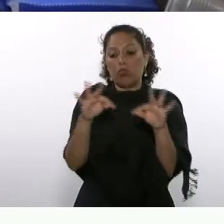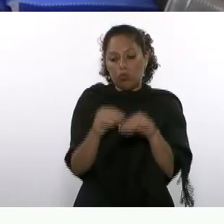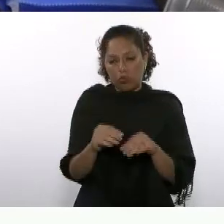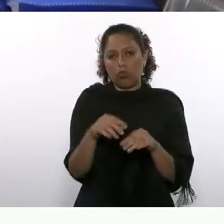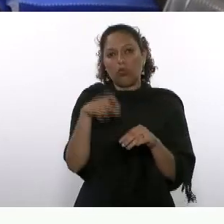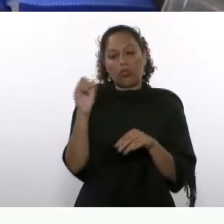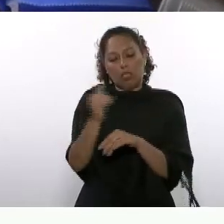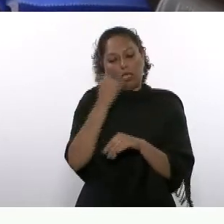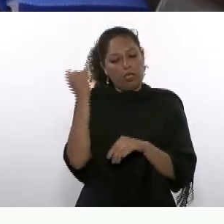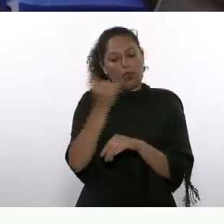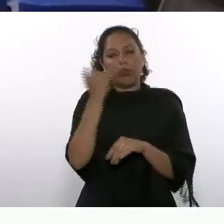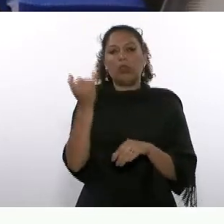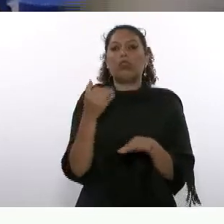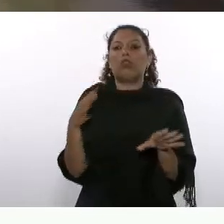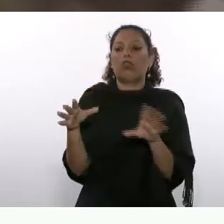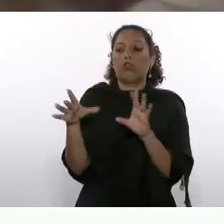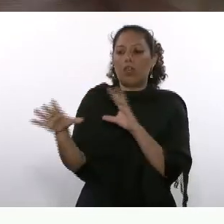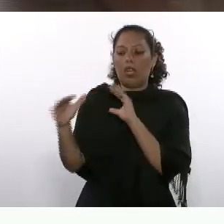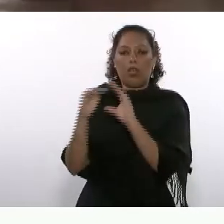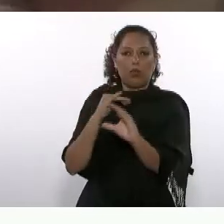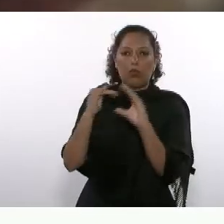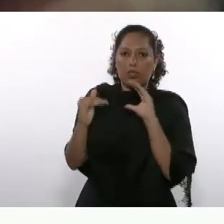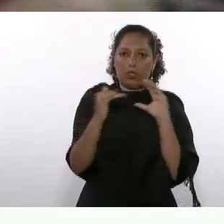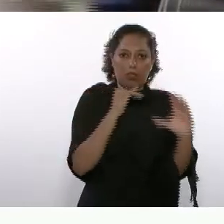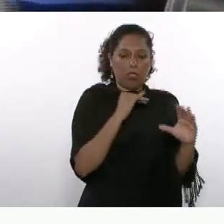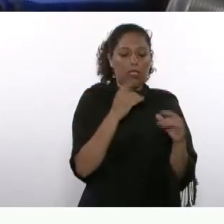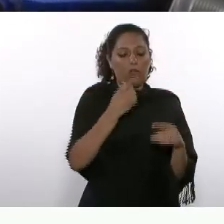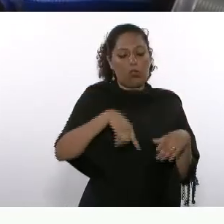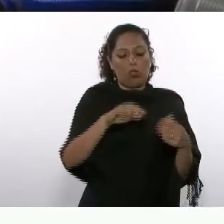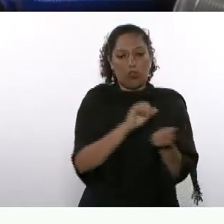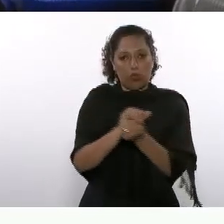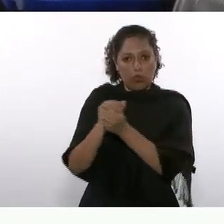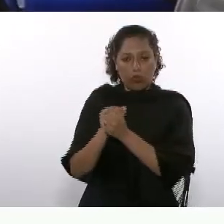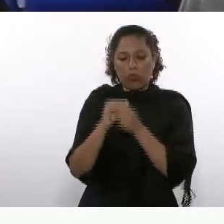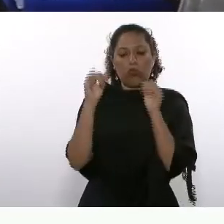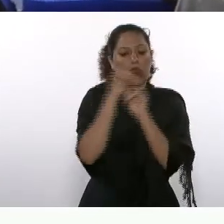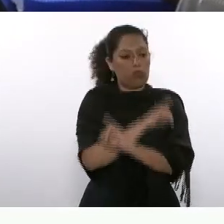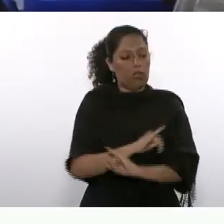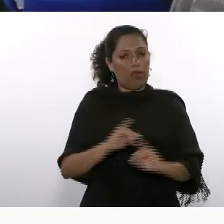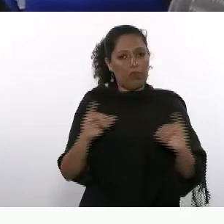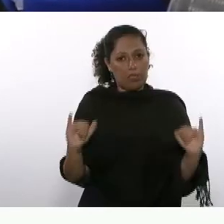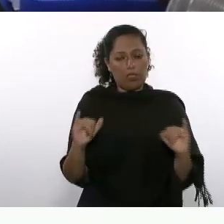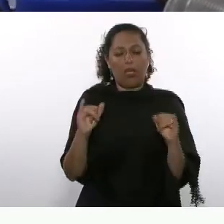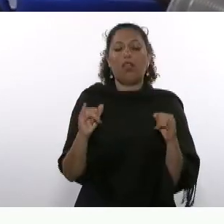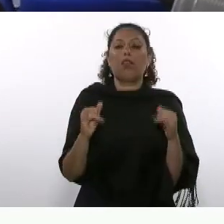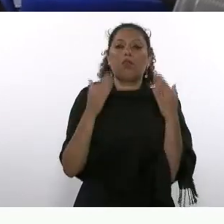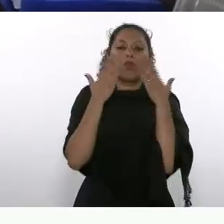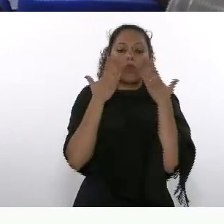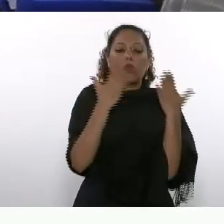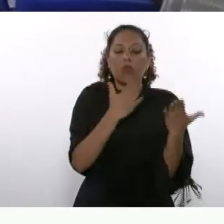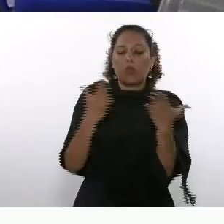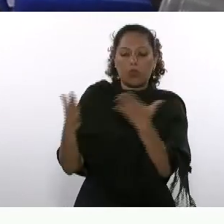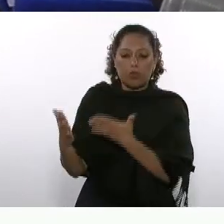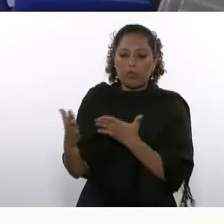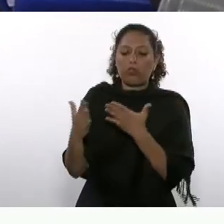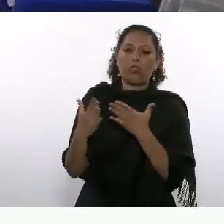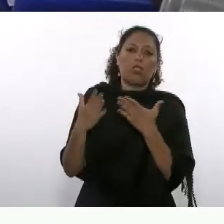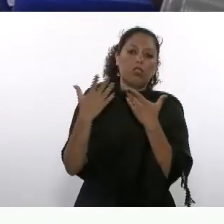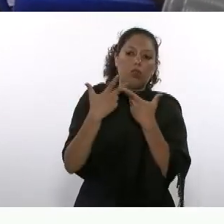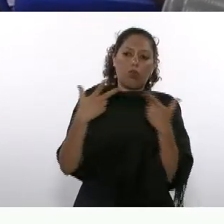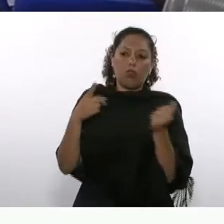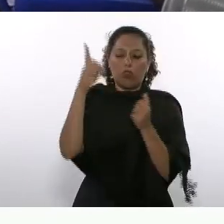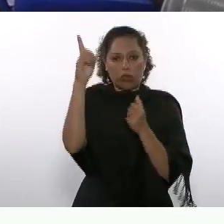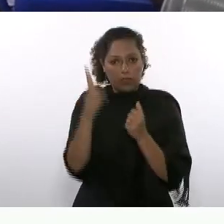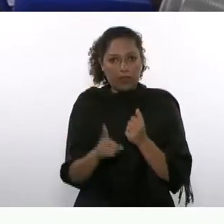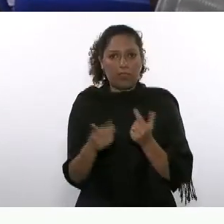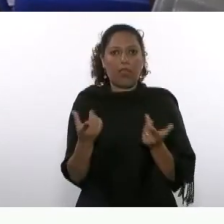é absurdamente interativo, e ele conta, inclusive, com sinalização para atender a tipos de deficiência.